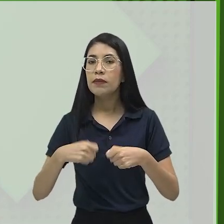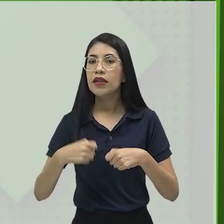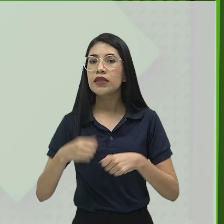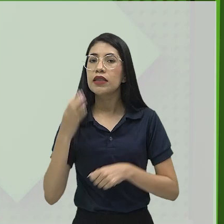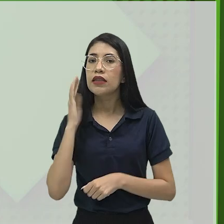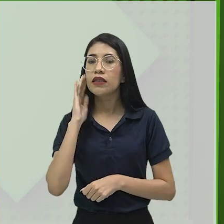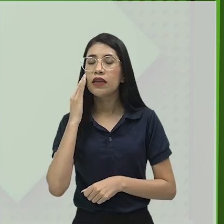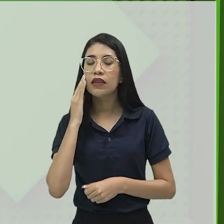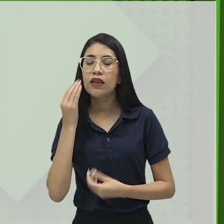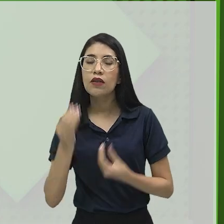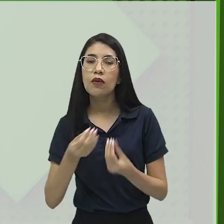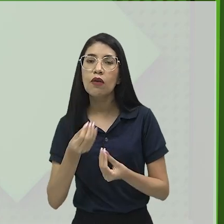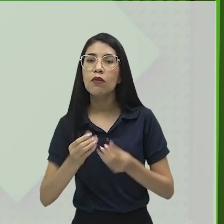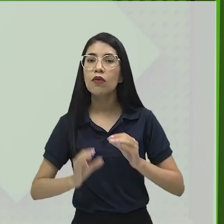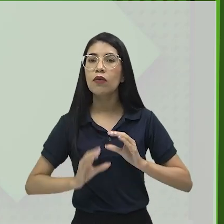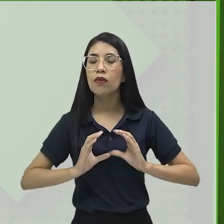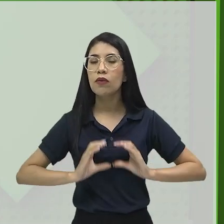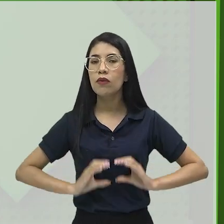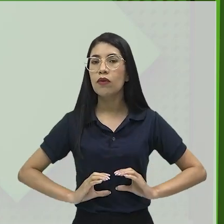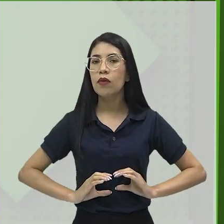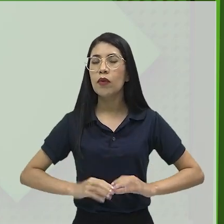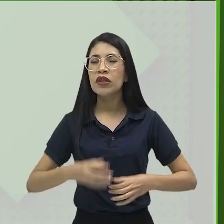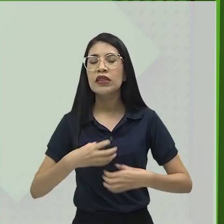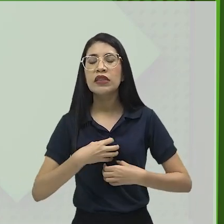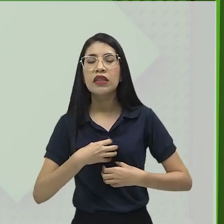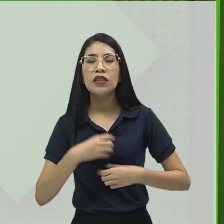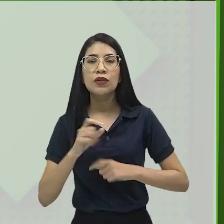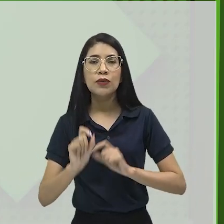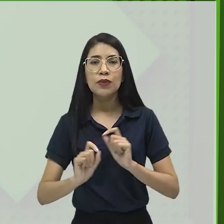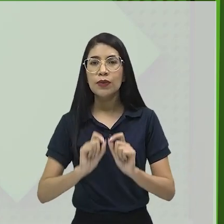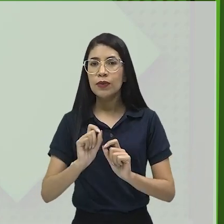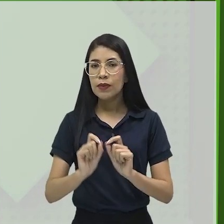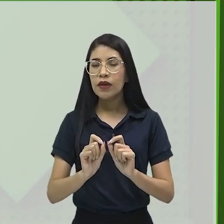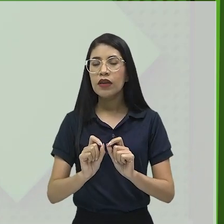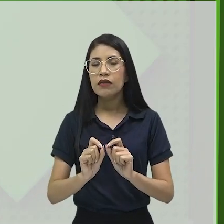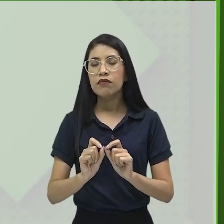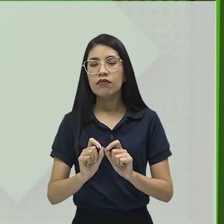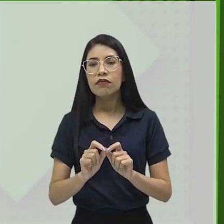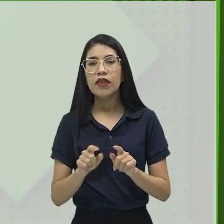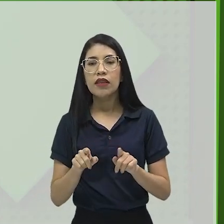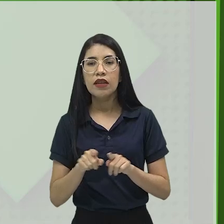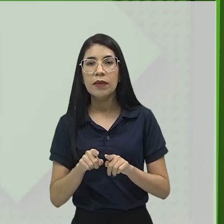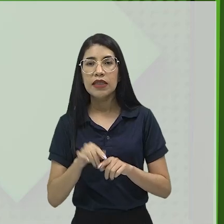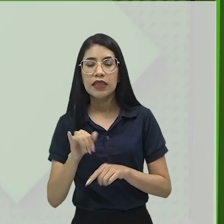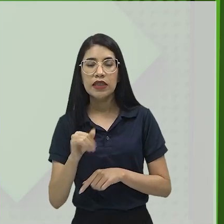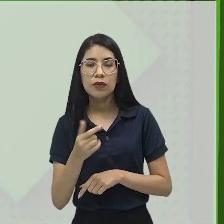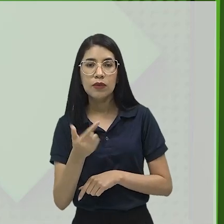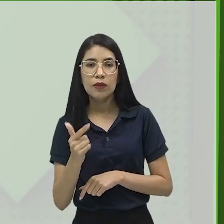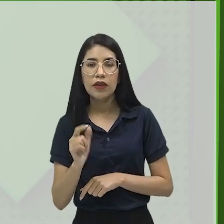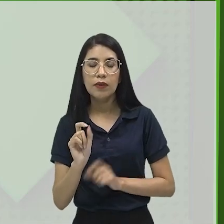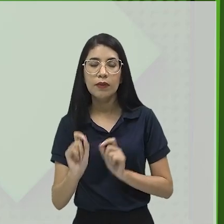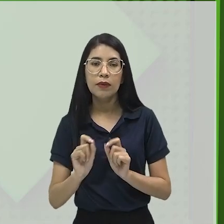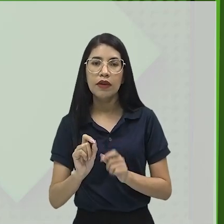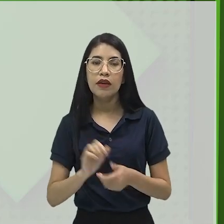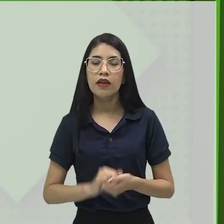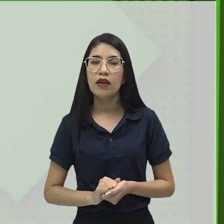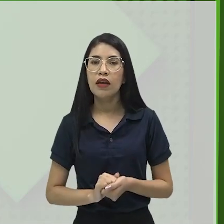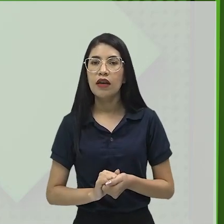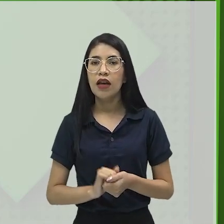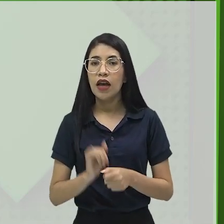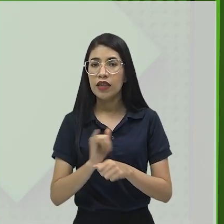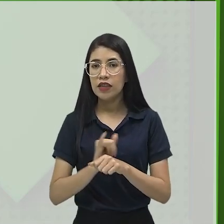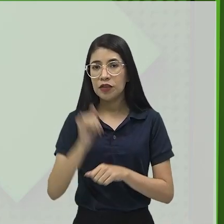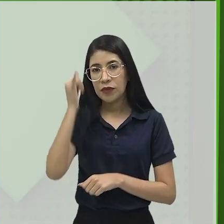entender qual é o comportamento do seu corpo, quais são os sintomas que ele vai apresentar quando você não utiliza os mecanismos